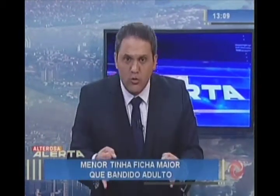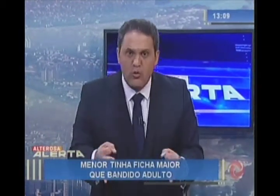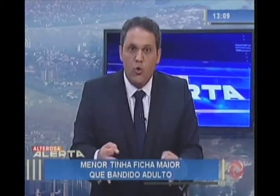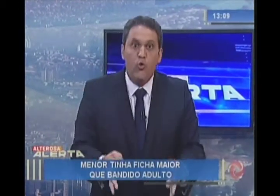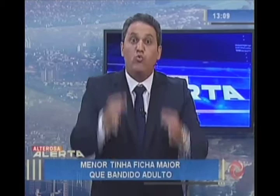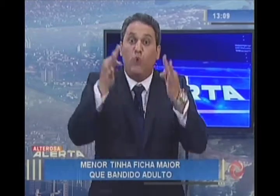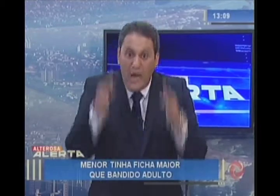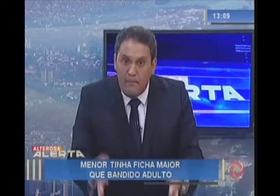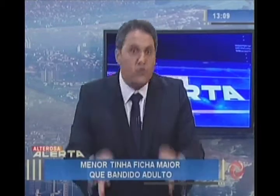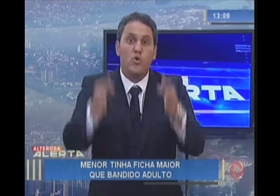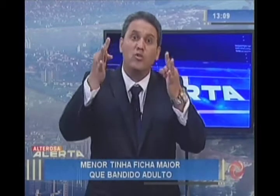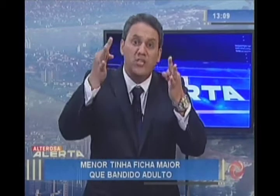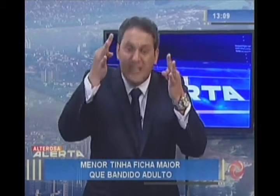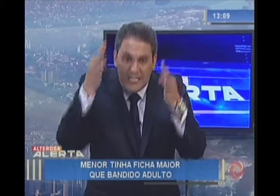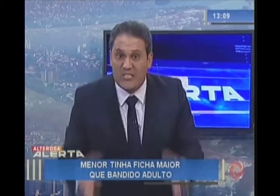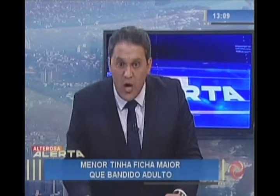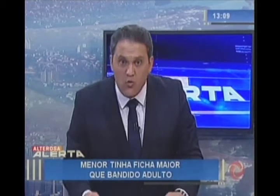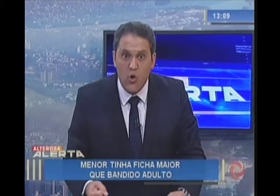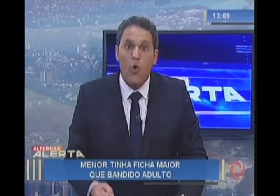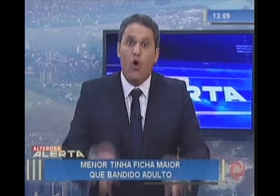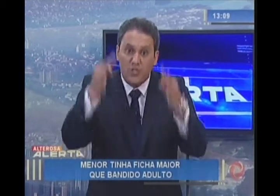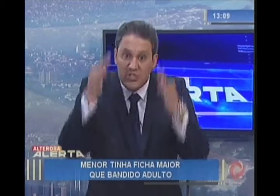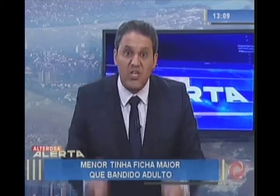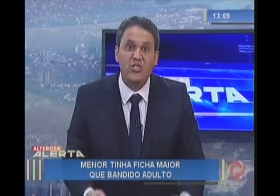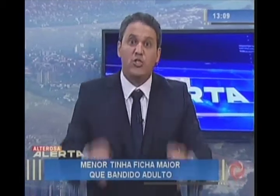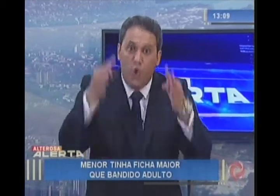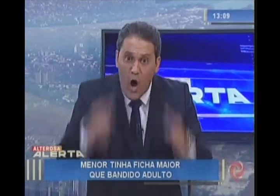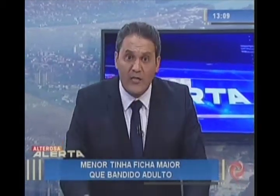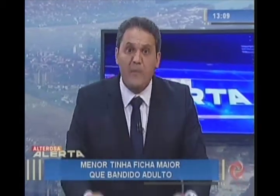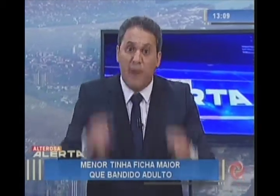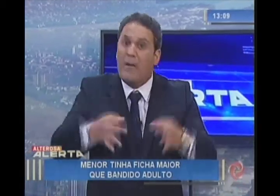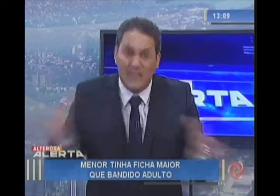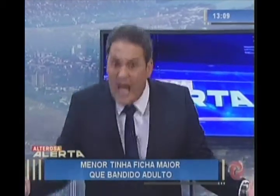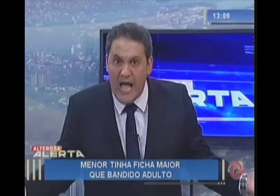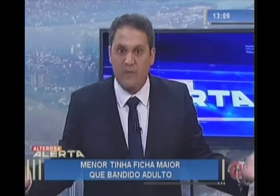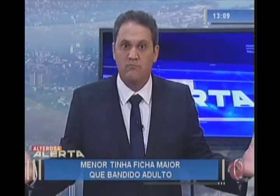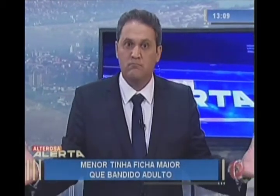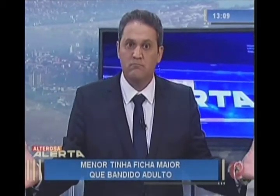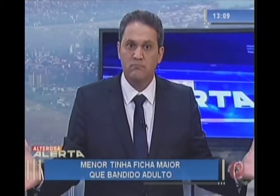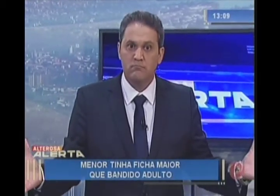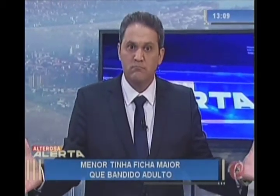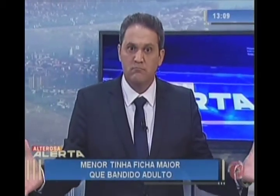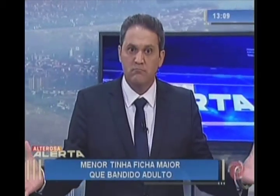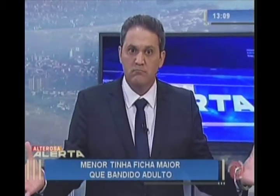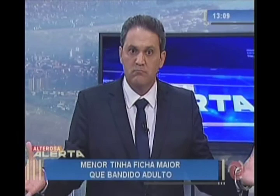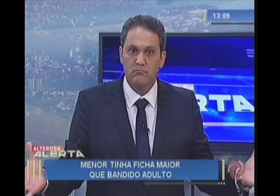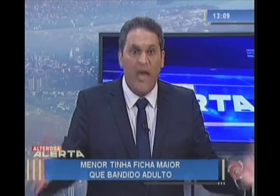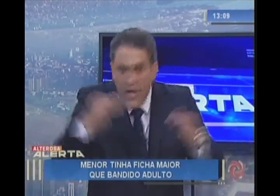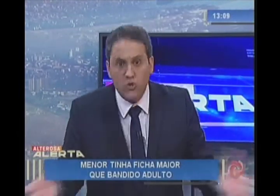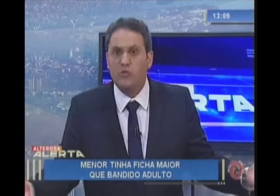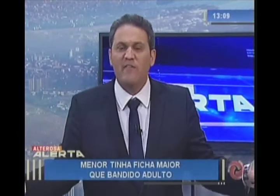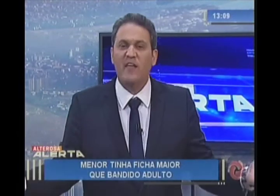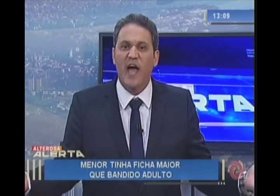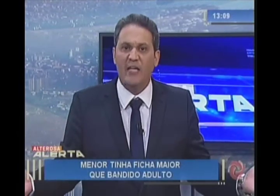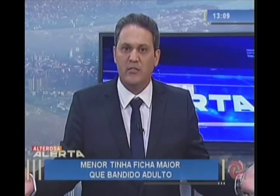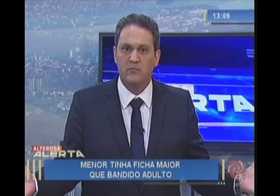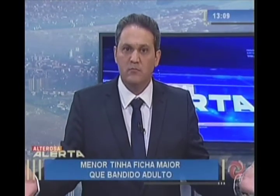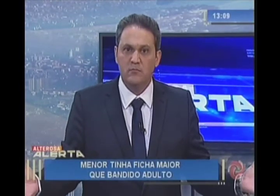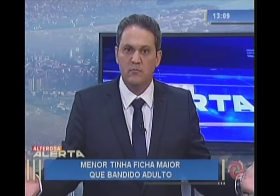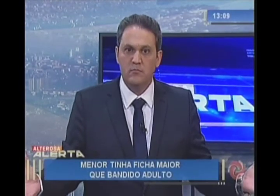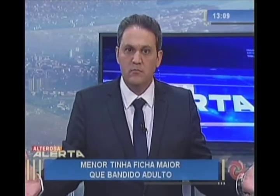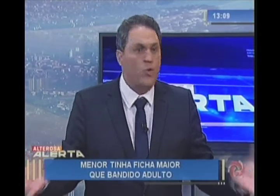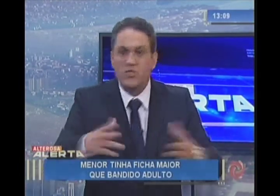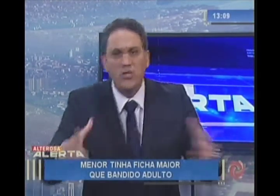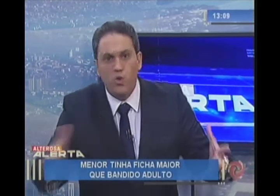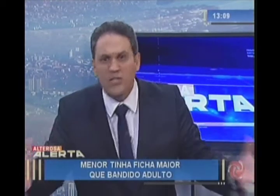mantendo um campo de concentração onde existe o ordem para matar, é isso que é verdade,